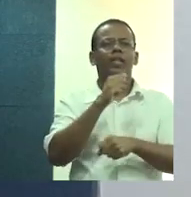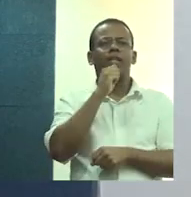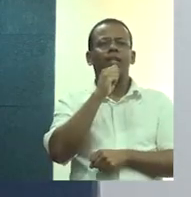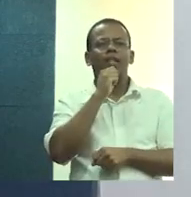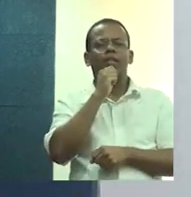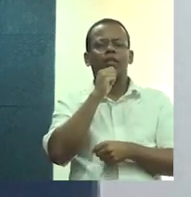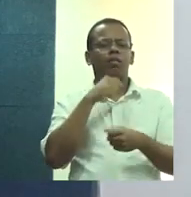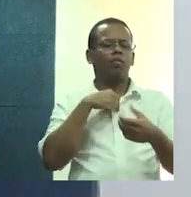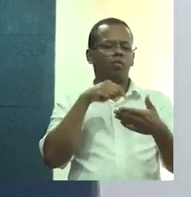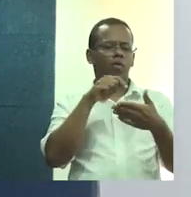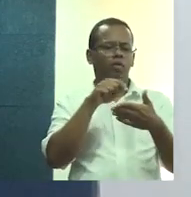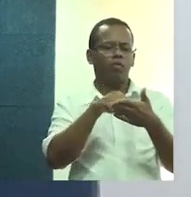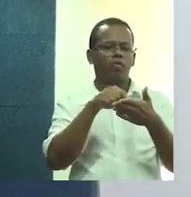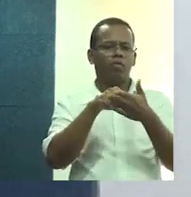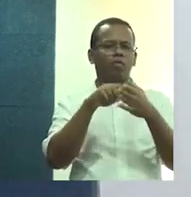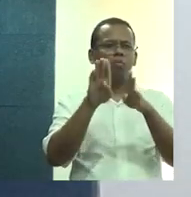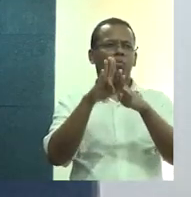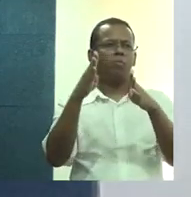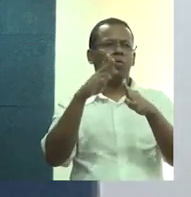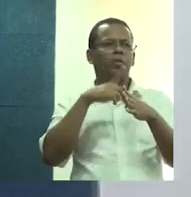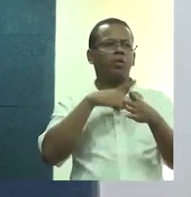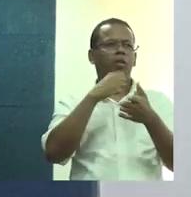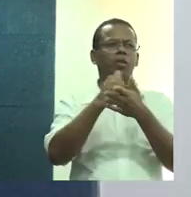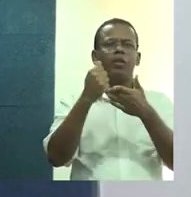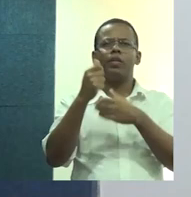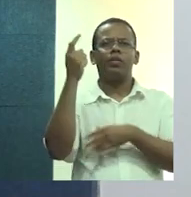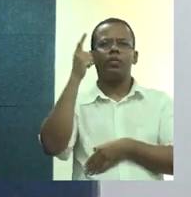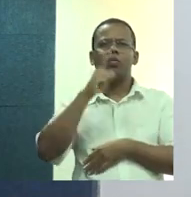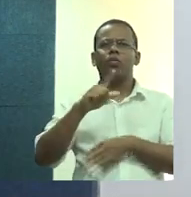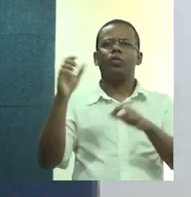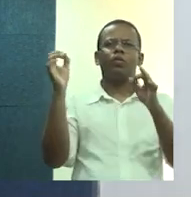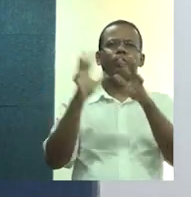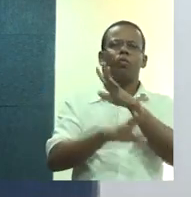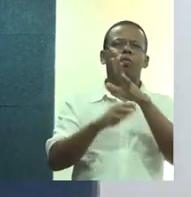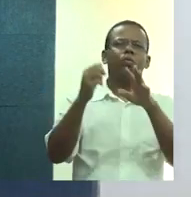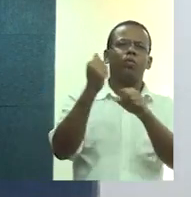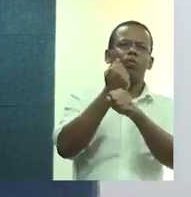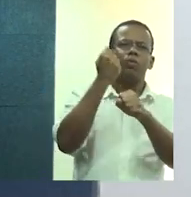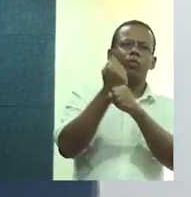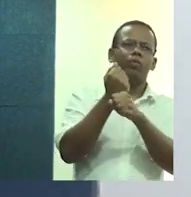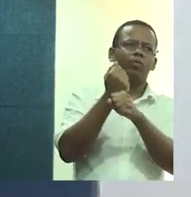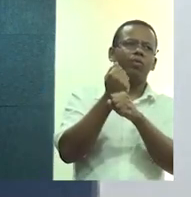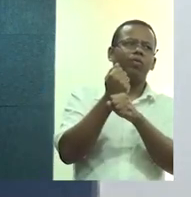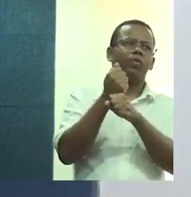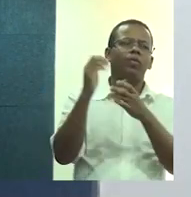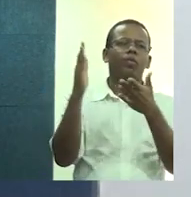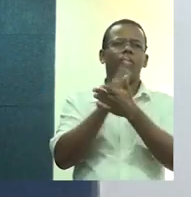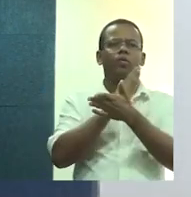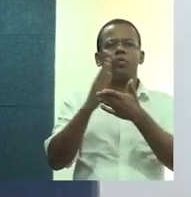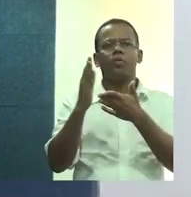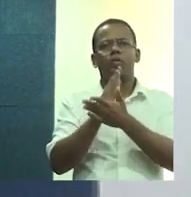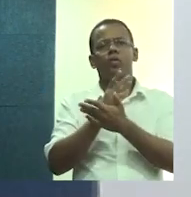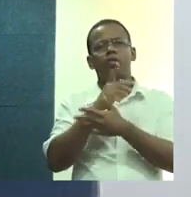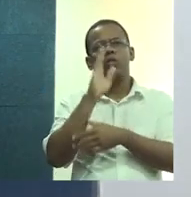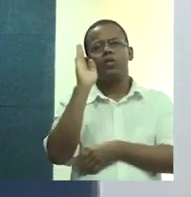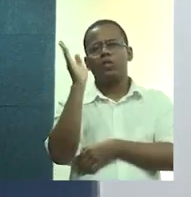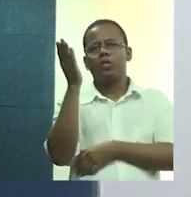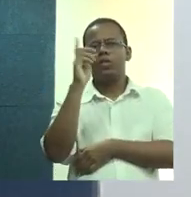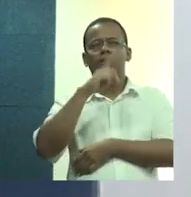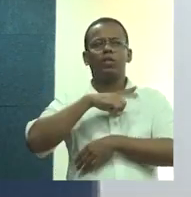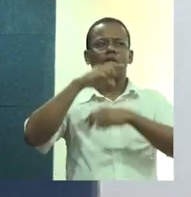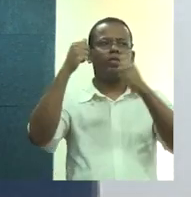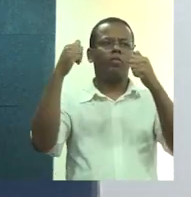abertas na nossa secretaria carteira ativa Ainda com isso a gente não consegue concluir determinadas obras isso é são algumas questões que a gente tem